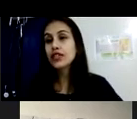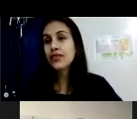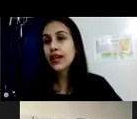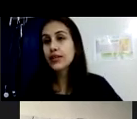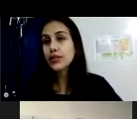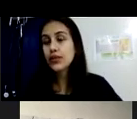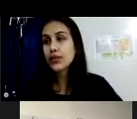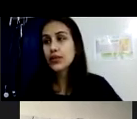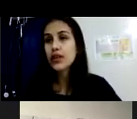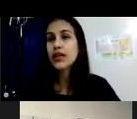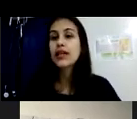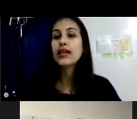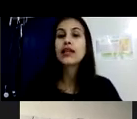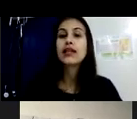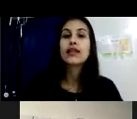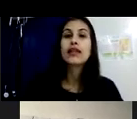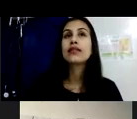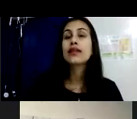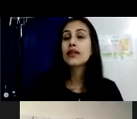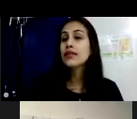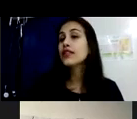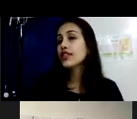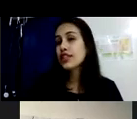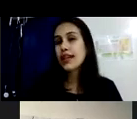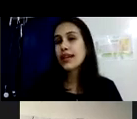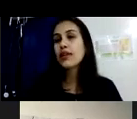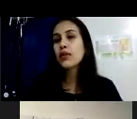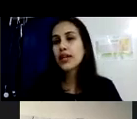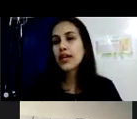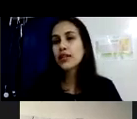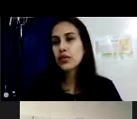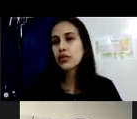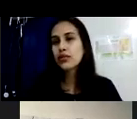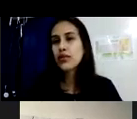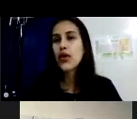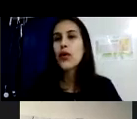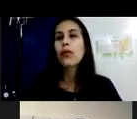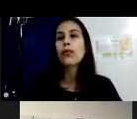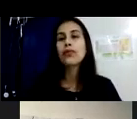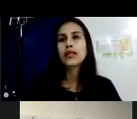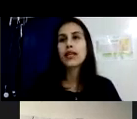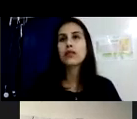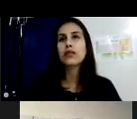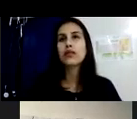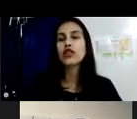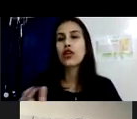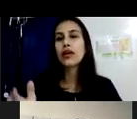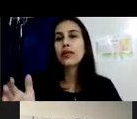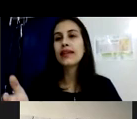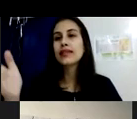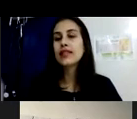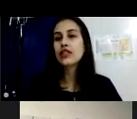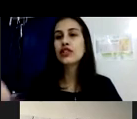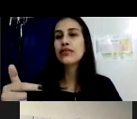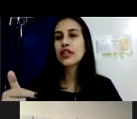eventos adversos. Então, a gente tem que comunicar a todos. Por exemplo, Dona